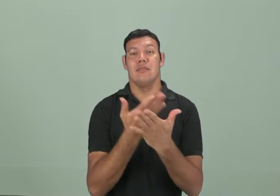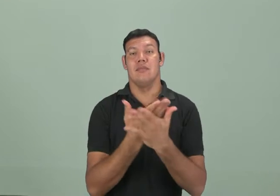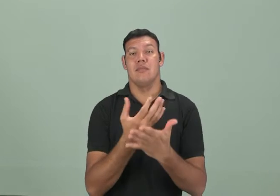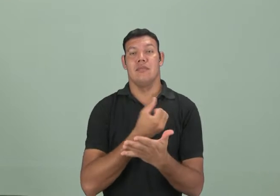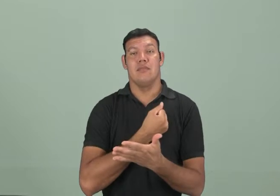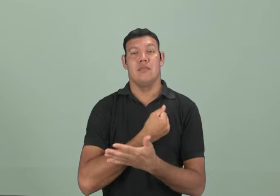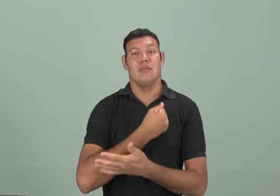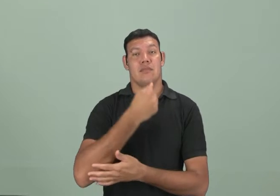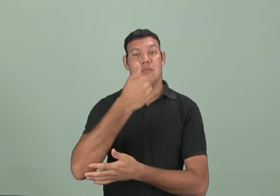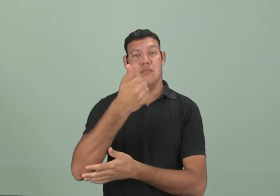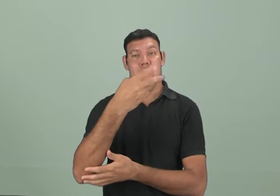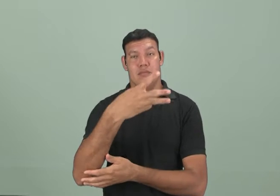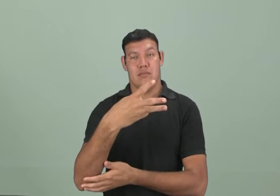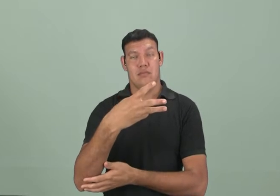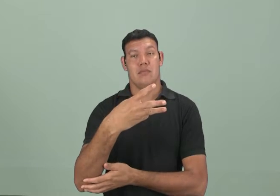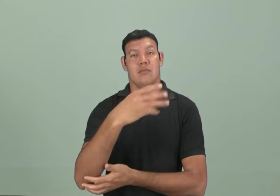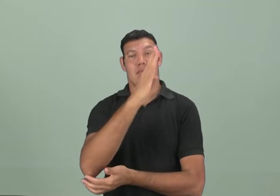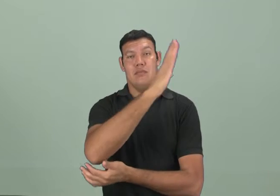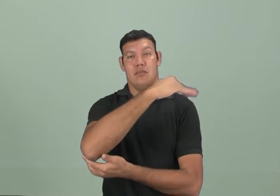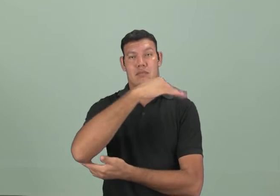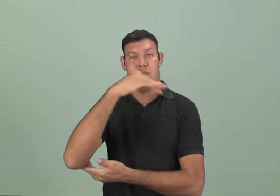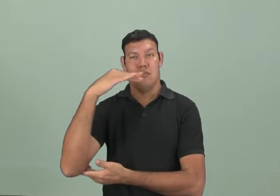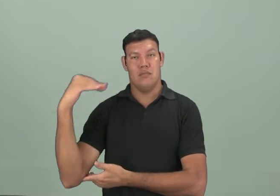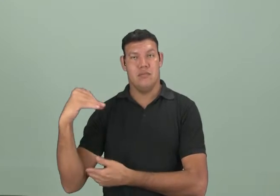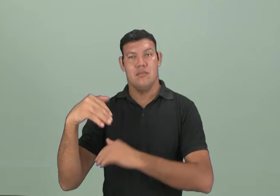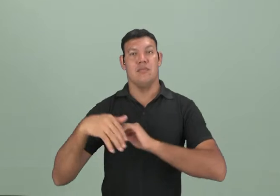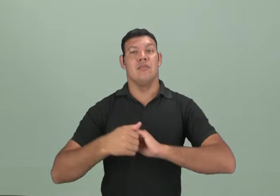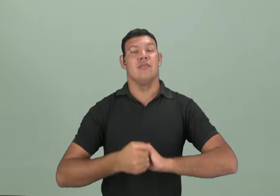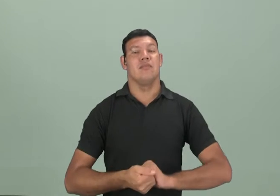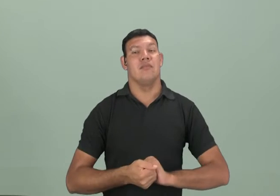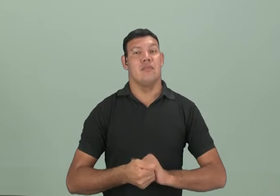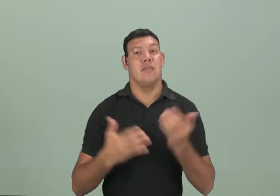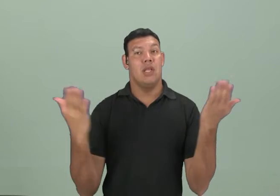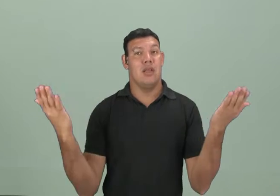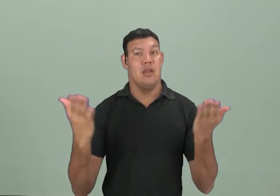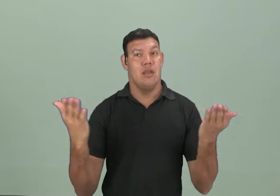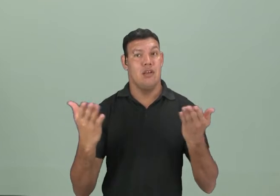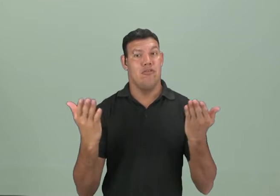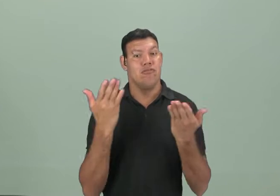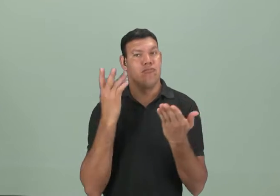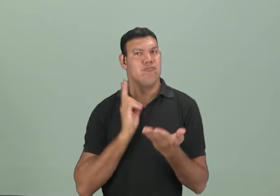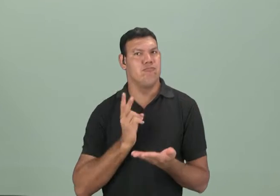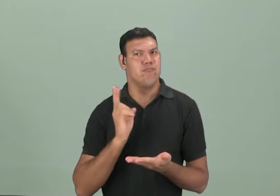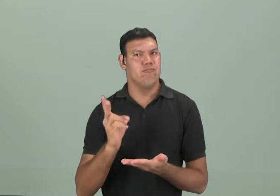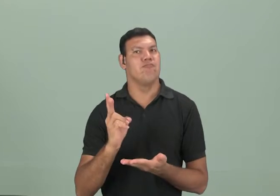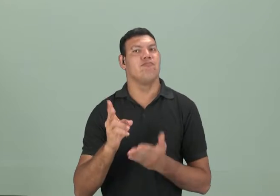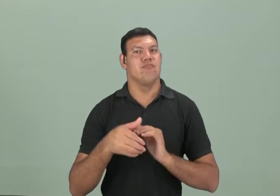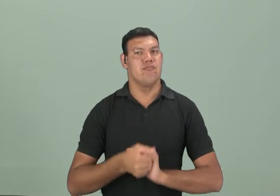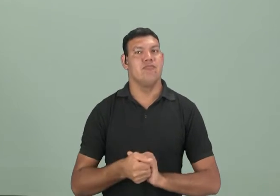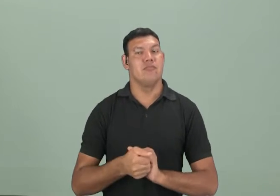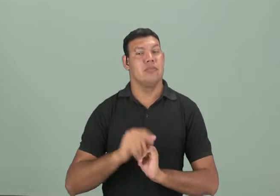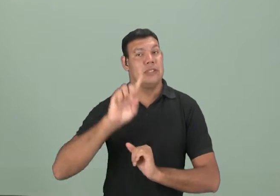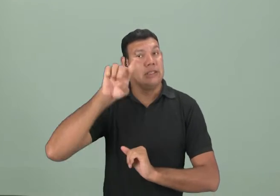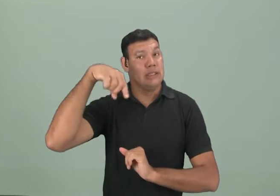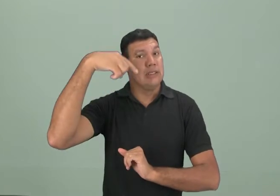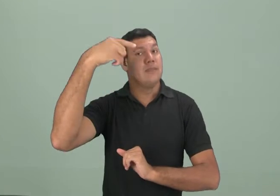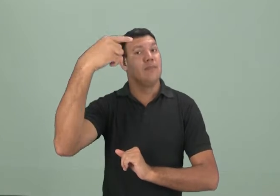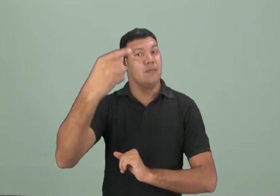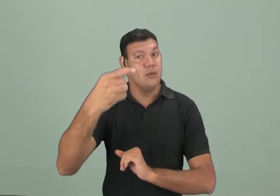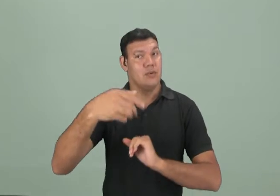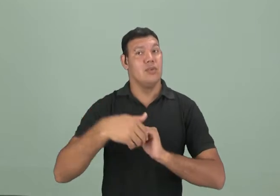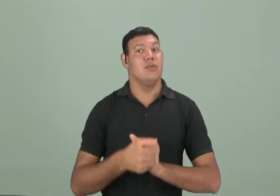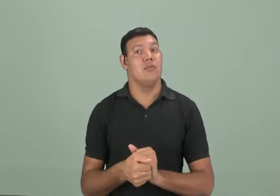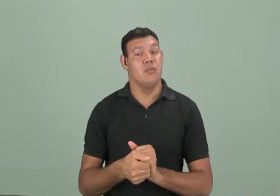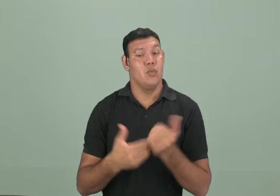de oscilações e ondas. Nós vamos continuar essa aula em aulas futuras. Então,